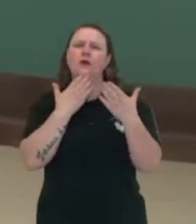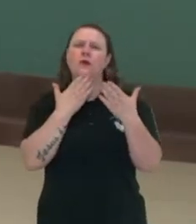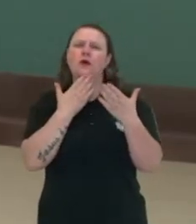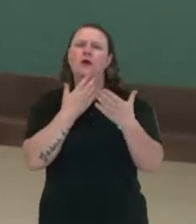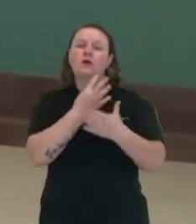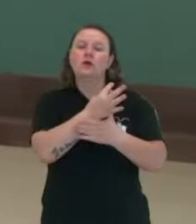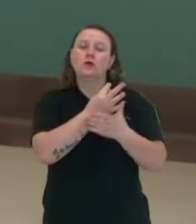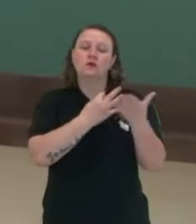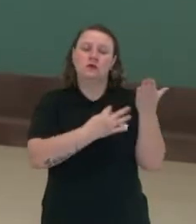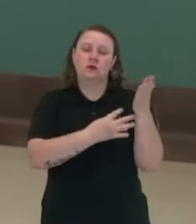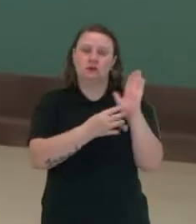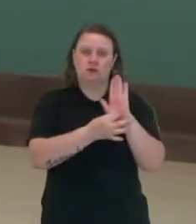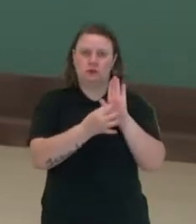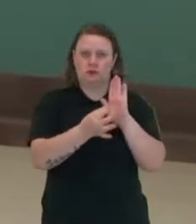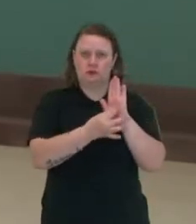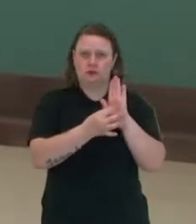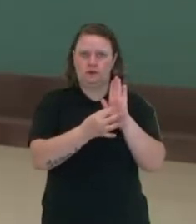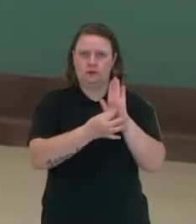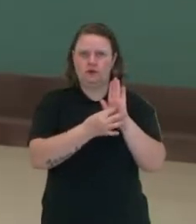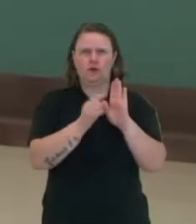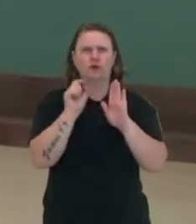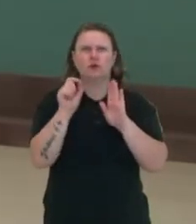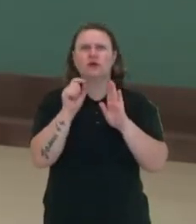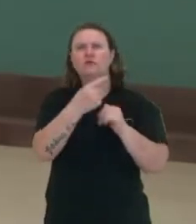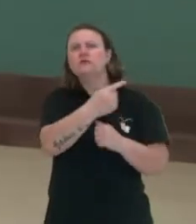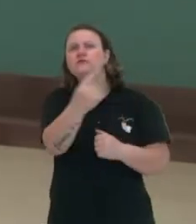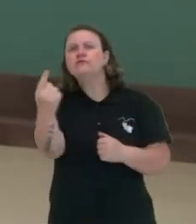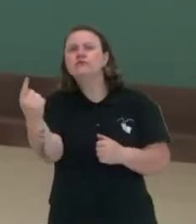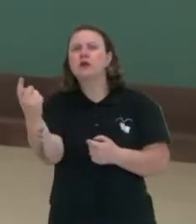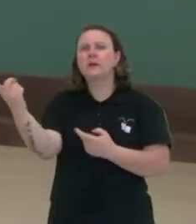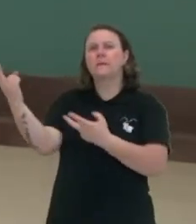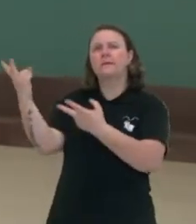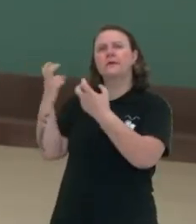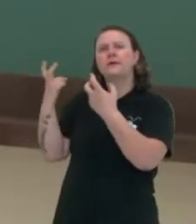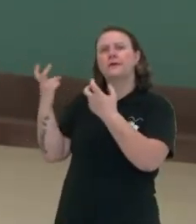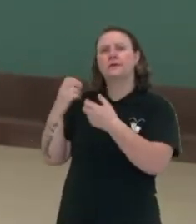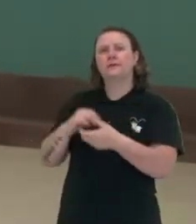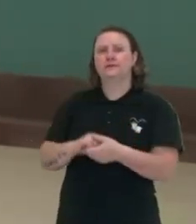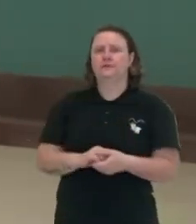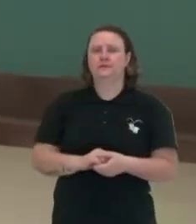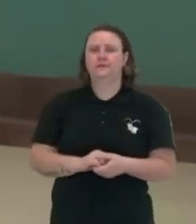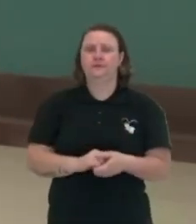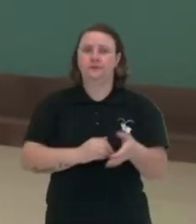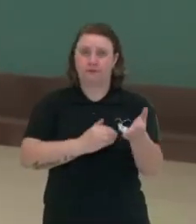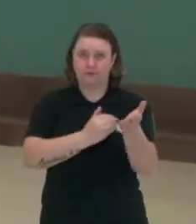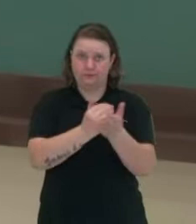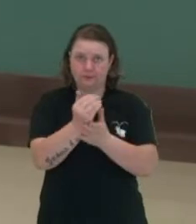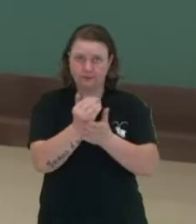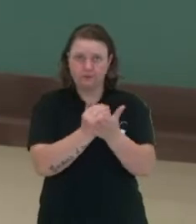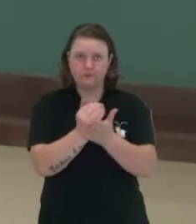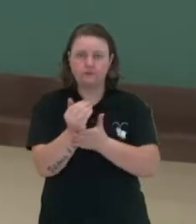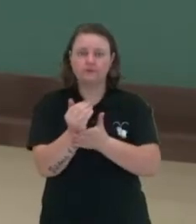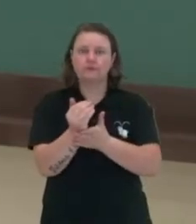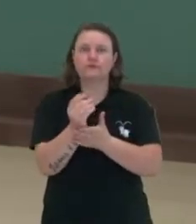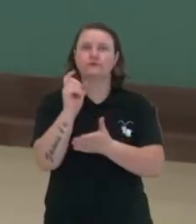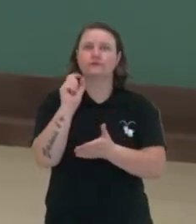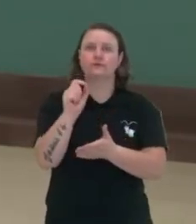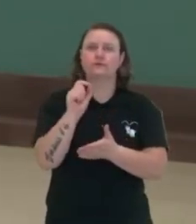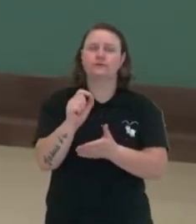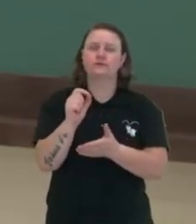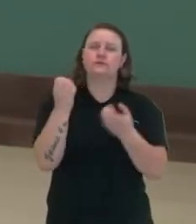artigo de opinião. O que você percebe na estrutura de um artigo? Começamos então